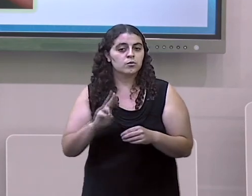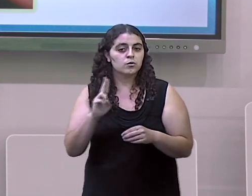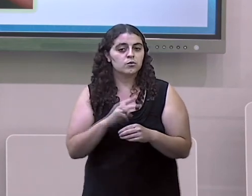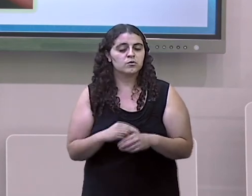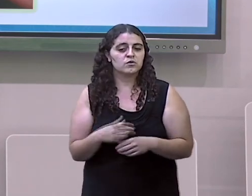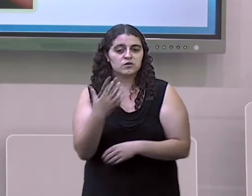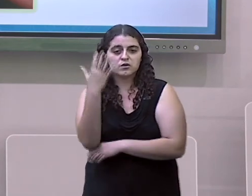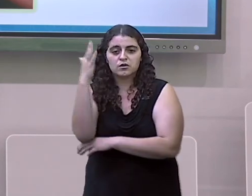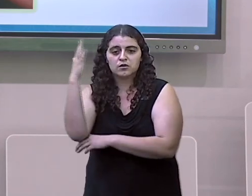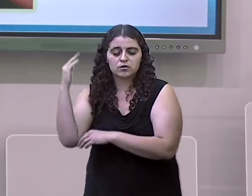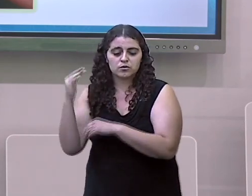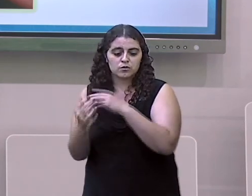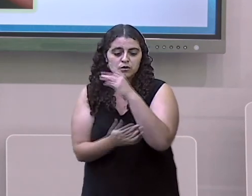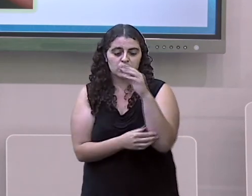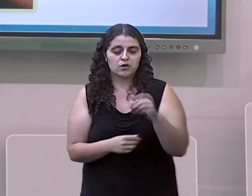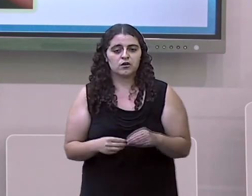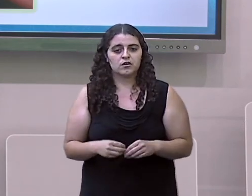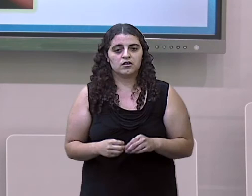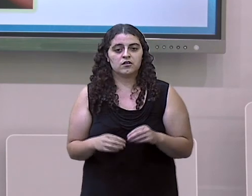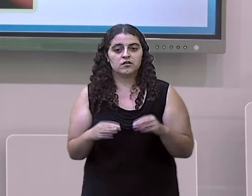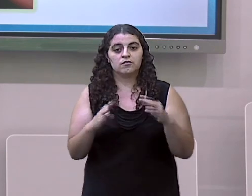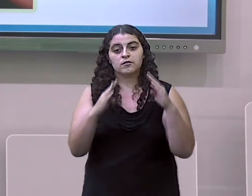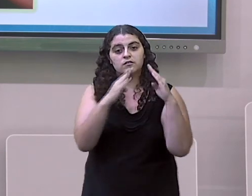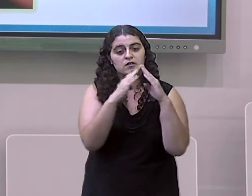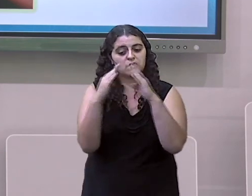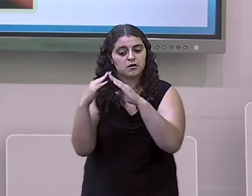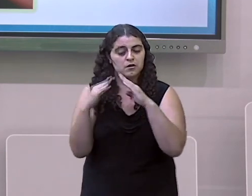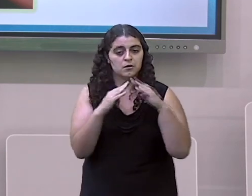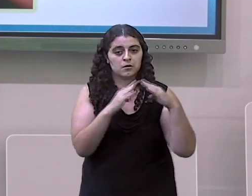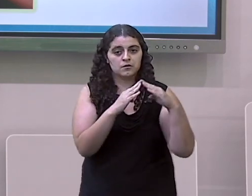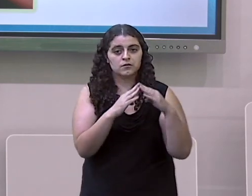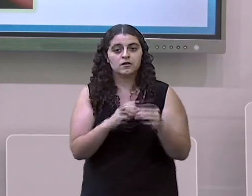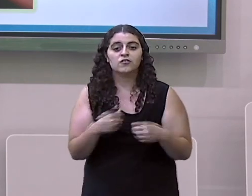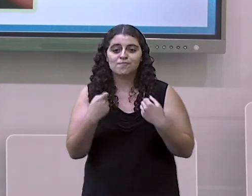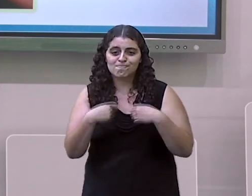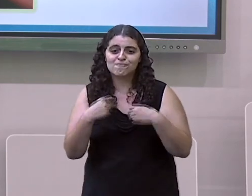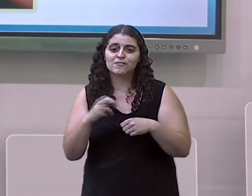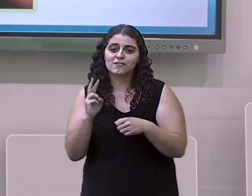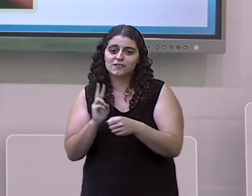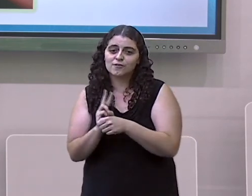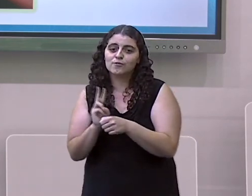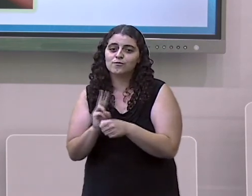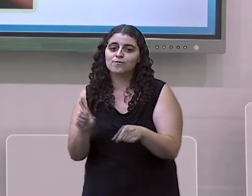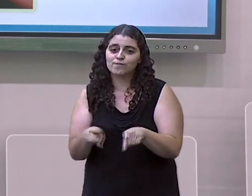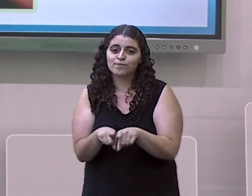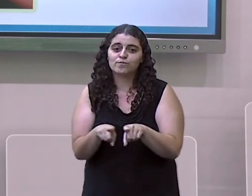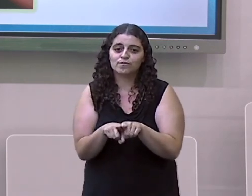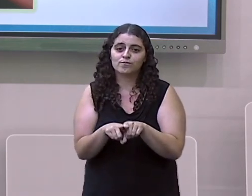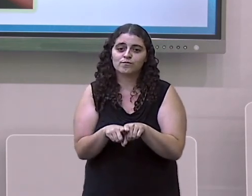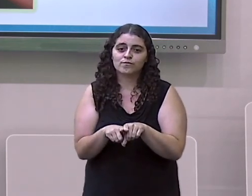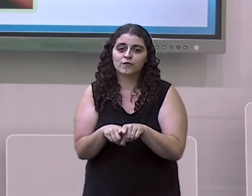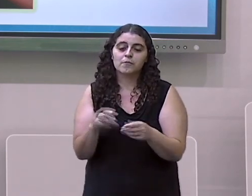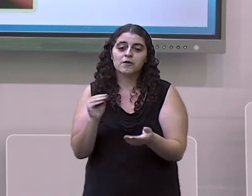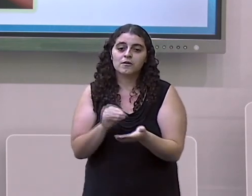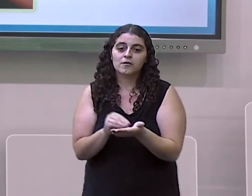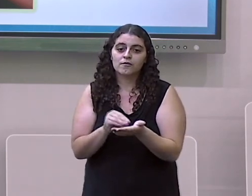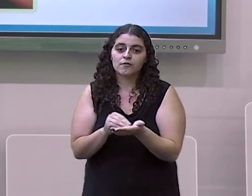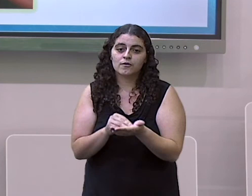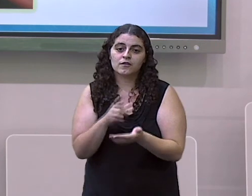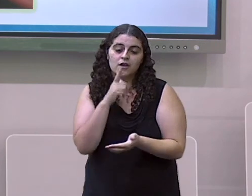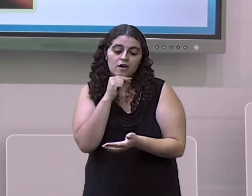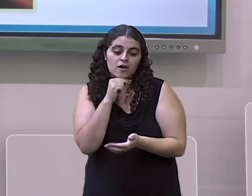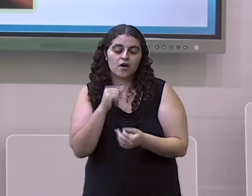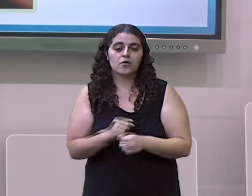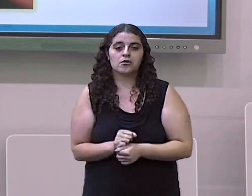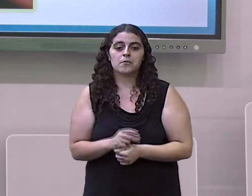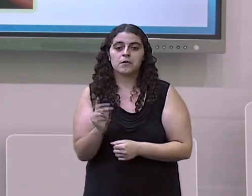natureza, modificar a natureza, que a gente vai ter algum benefício. Precisamos, então, cuidar do meio ambiente. Então, essa